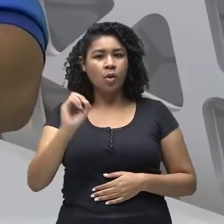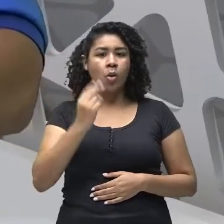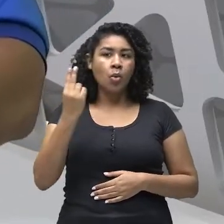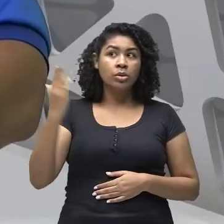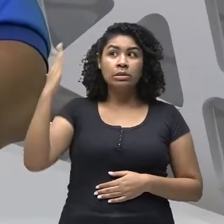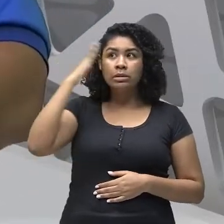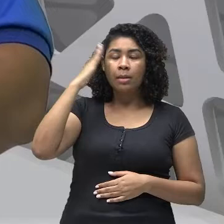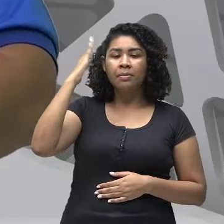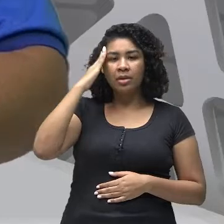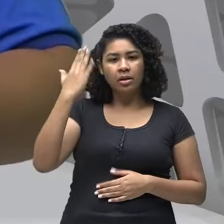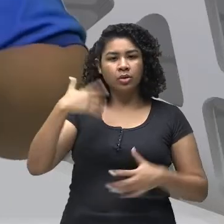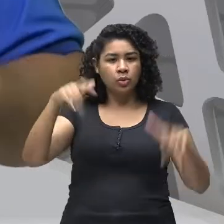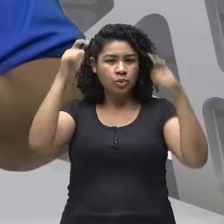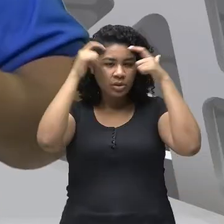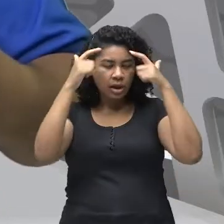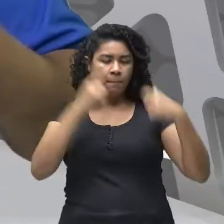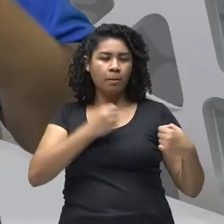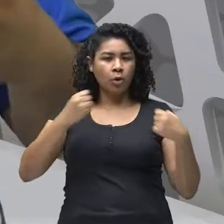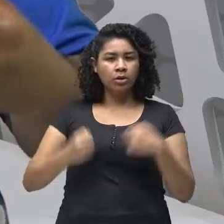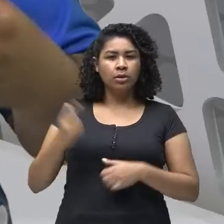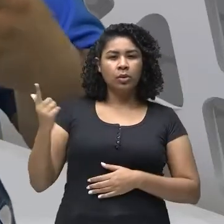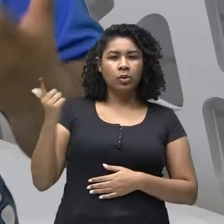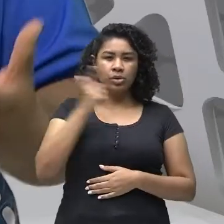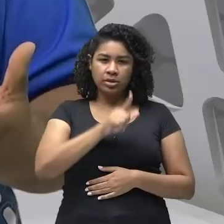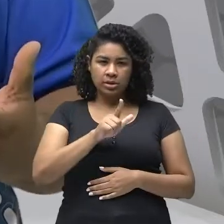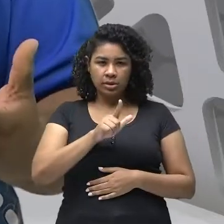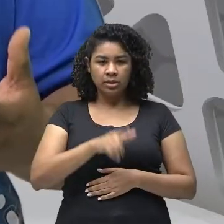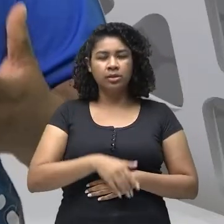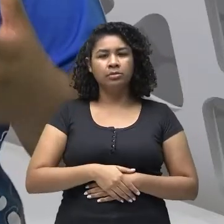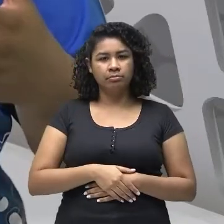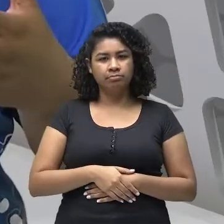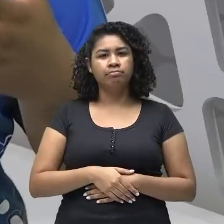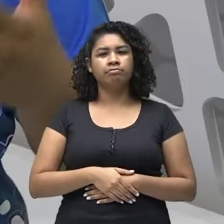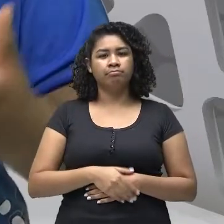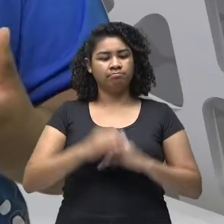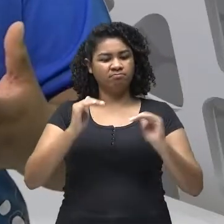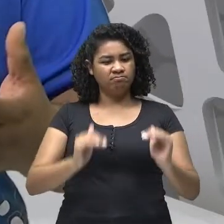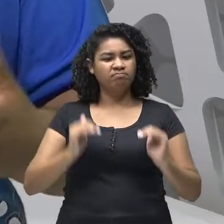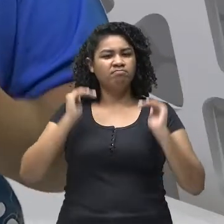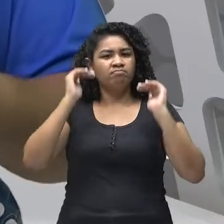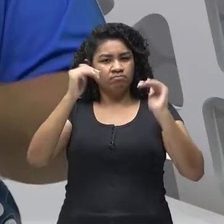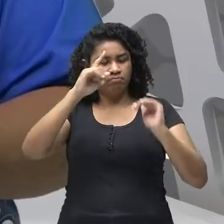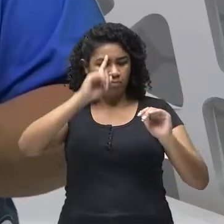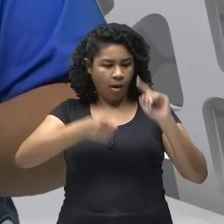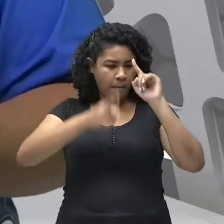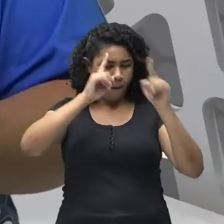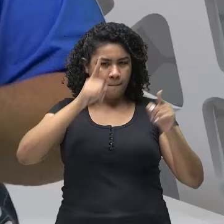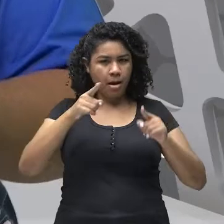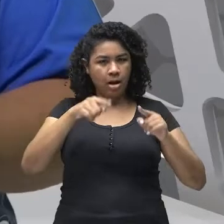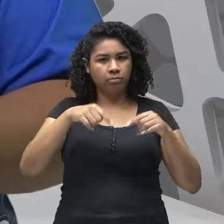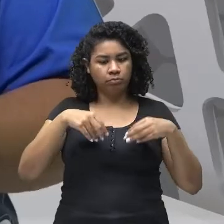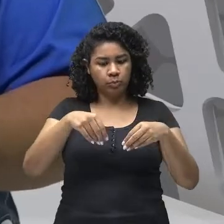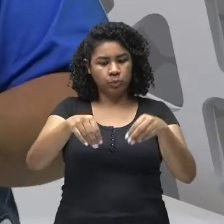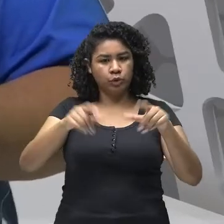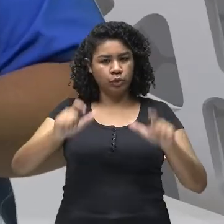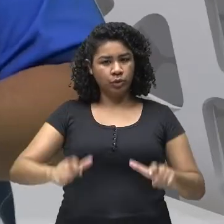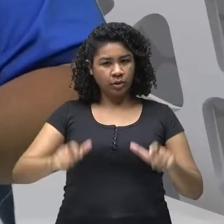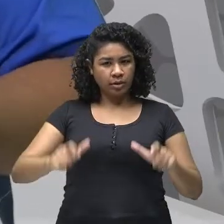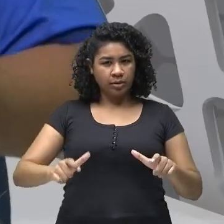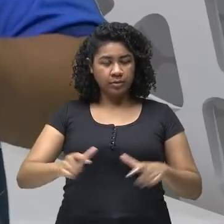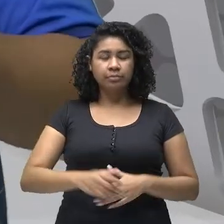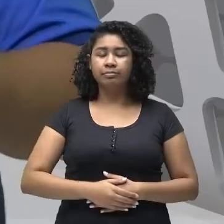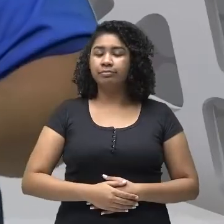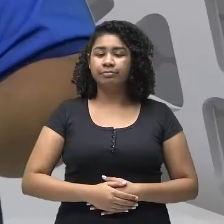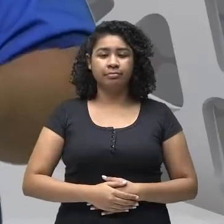ganharam poder novamente, que estão atuando como autoridades máximas das suas localidades, dos seus territórios. Mas